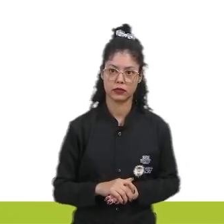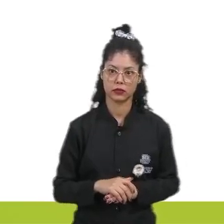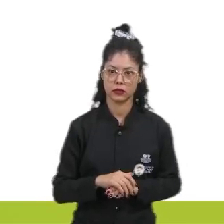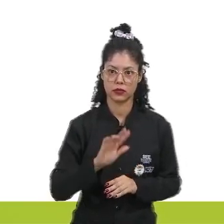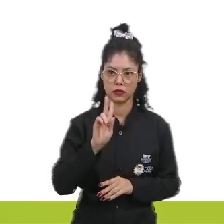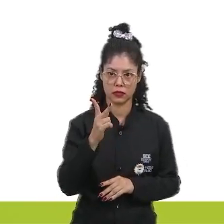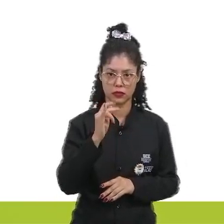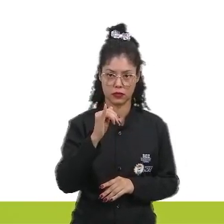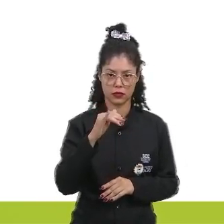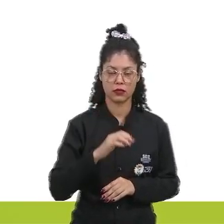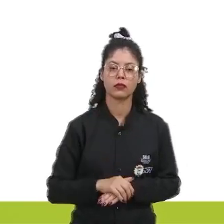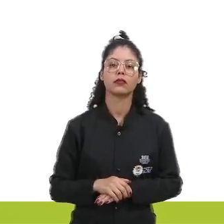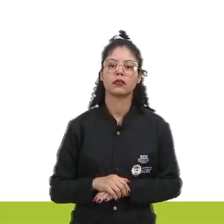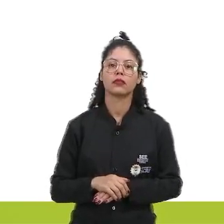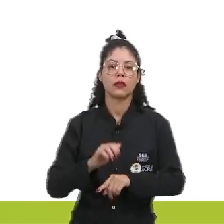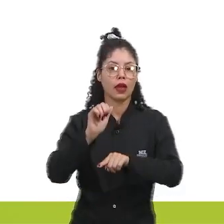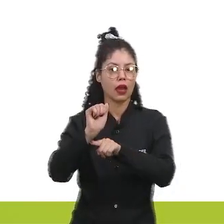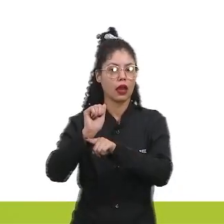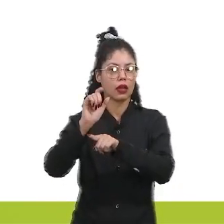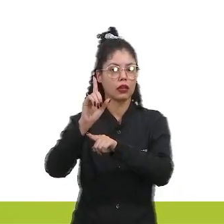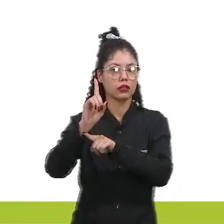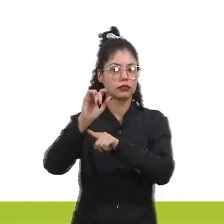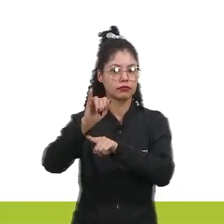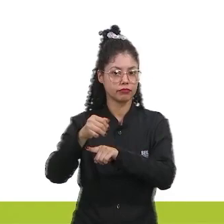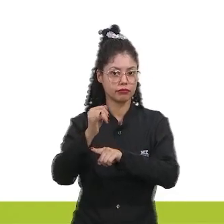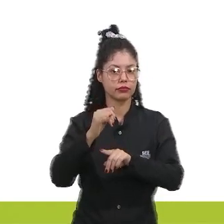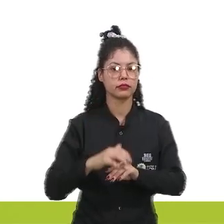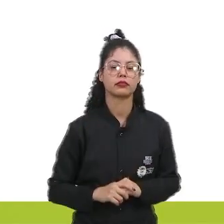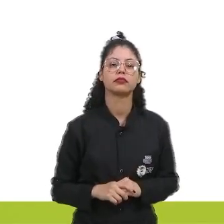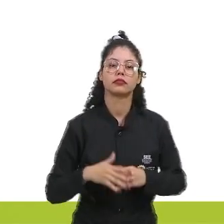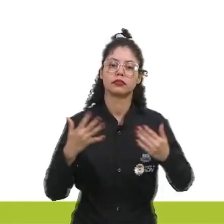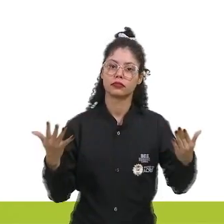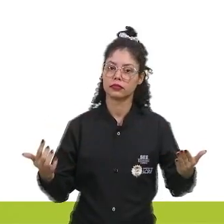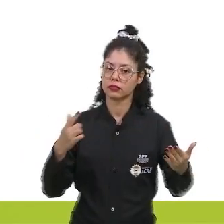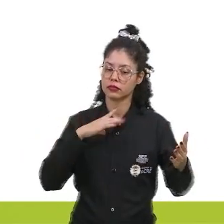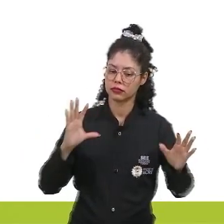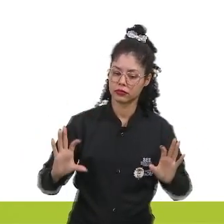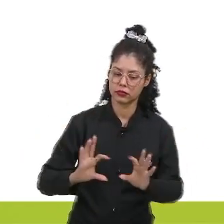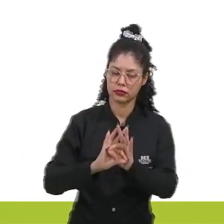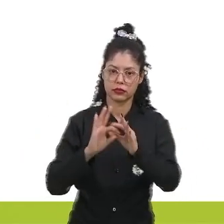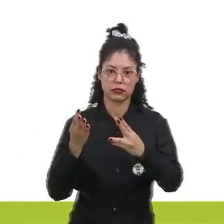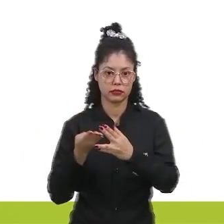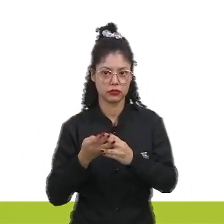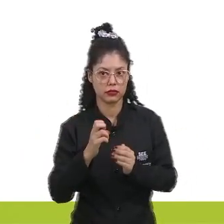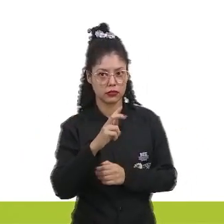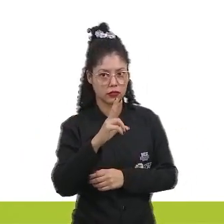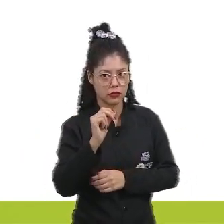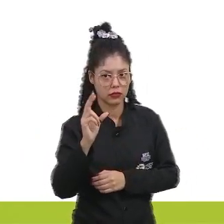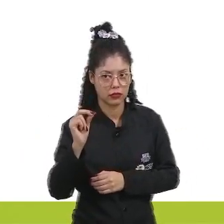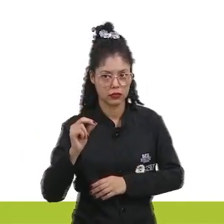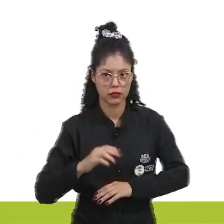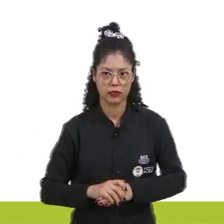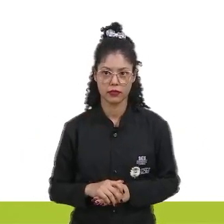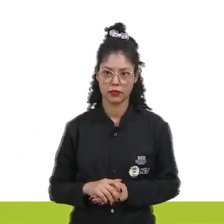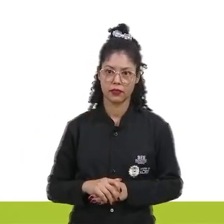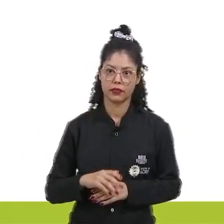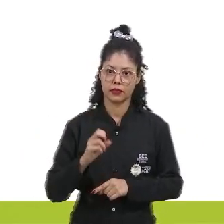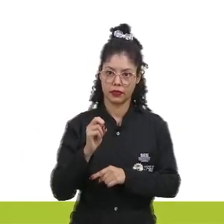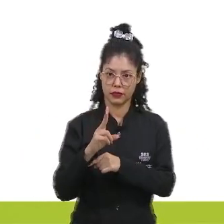oposto sobre cateto adjacente, tá vendo? Ou seja, esse intervalo aqui de